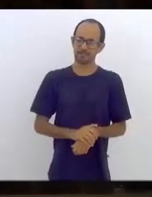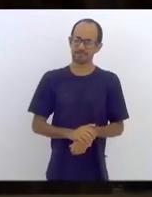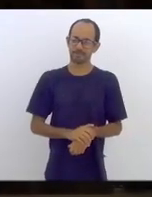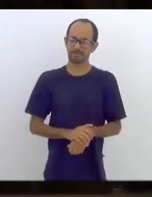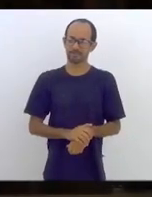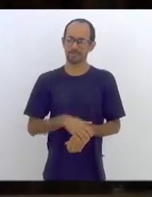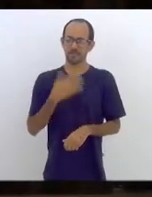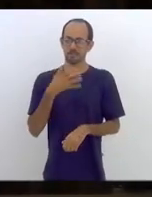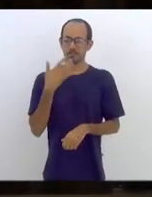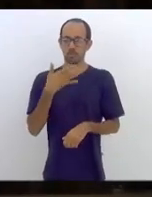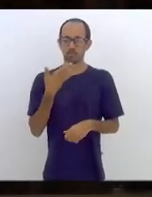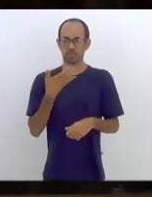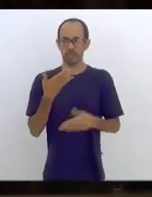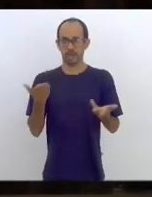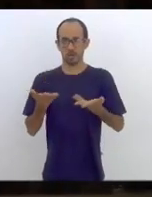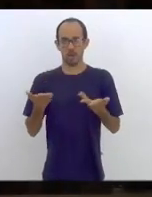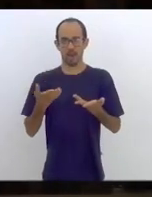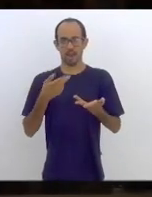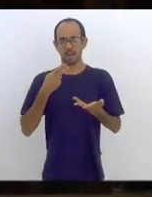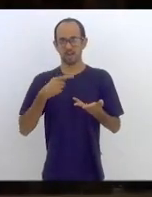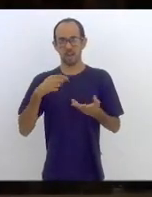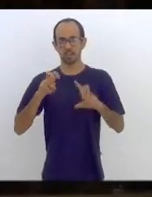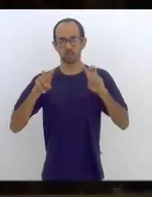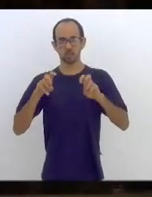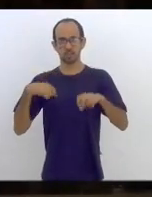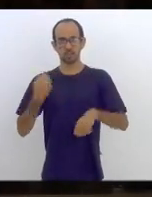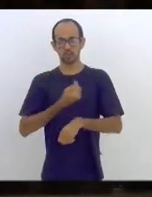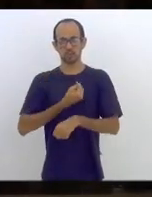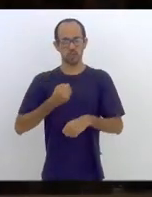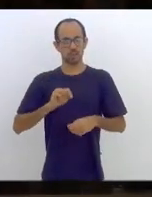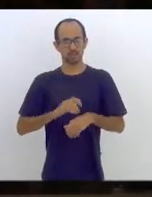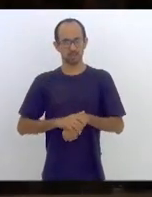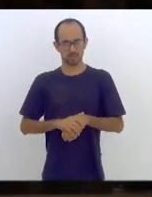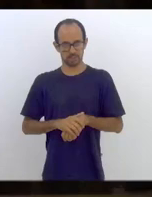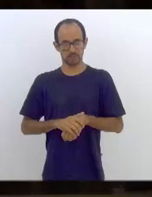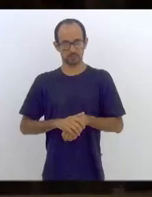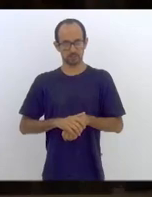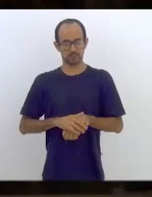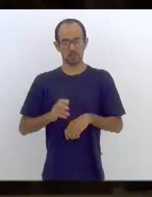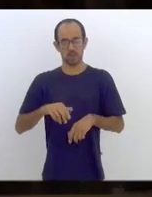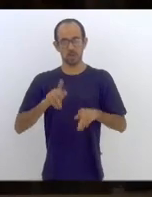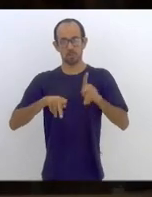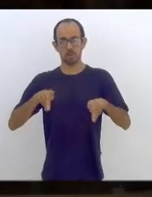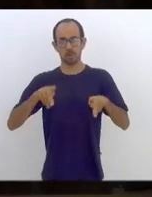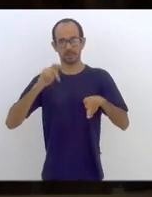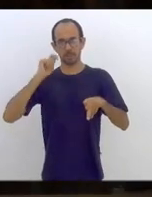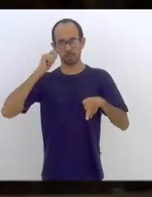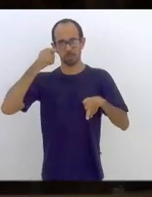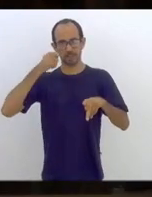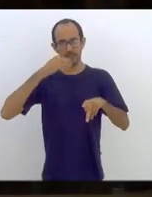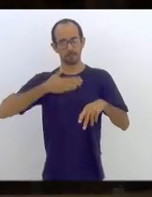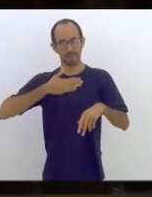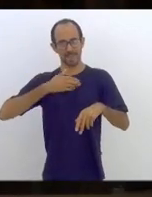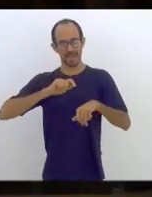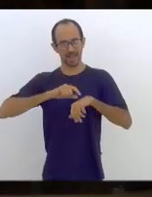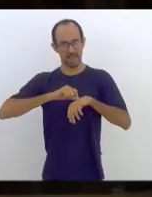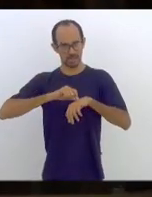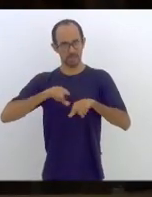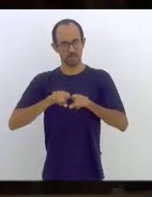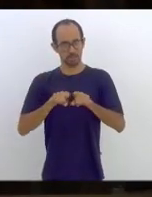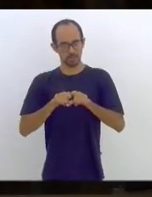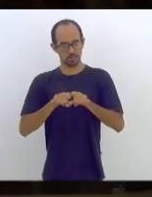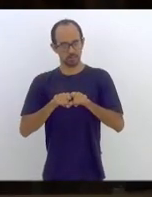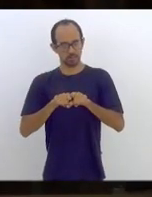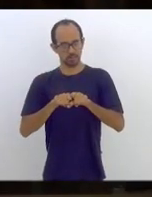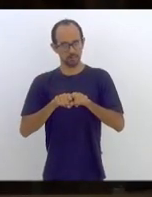Essa música que eu vou cantar agora, ela fala muito sobre nós, de quem nós somos, sobre o nosso povo preto. Chama-se Minha Carne também. Foi-se